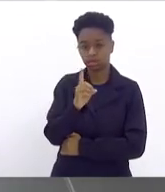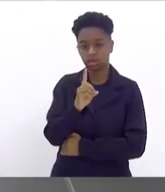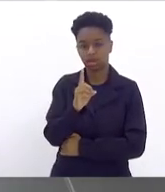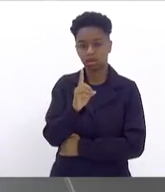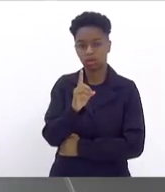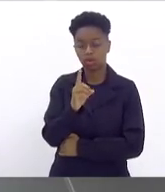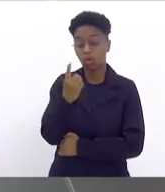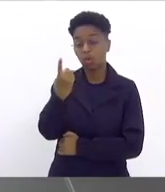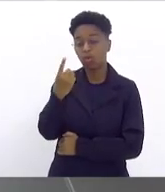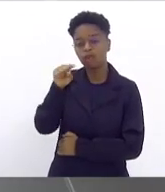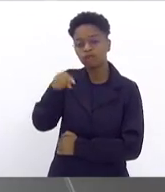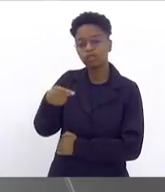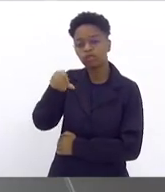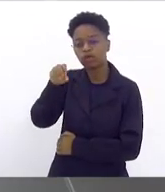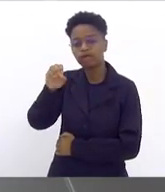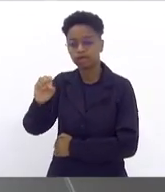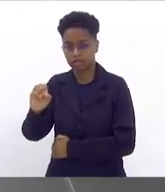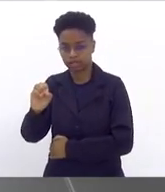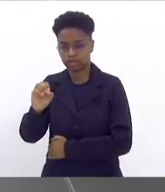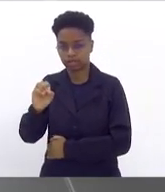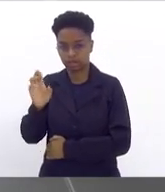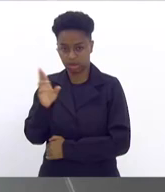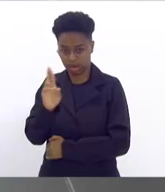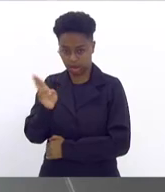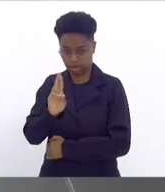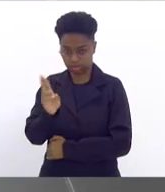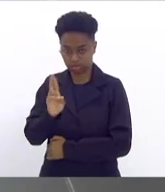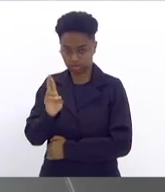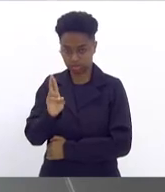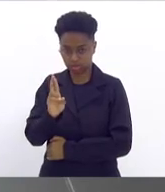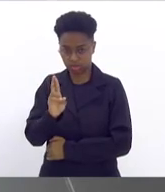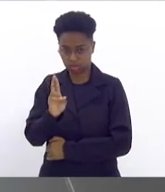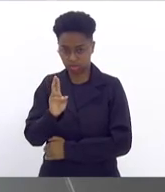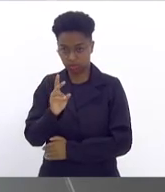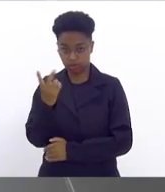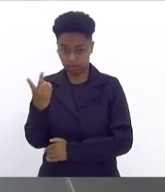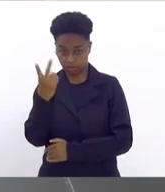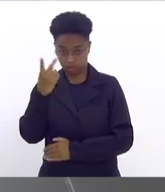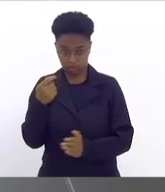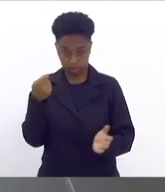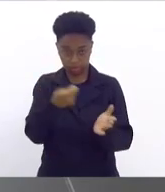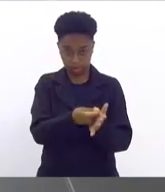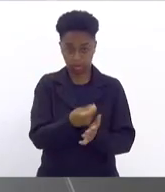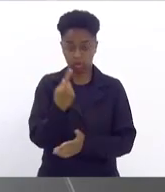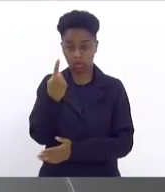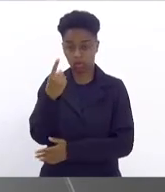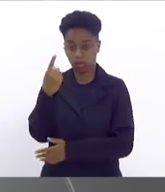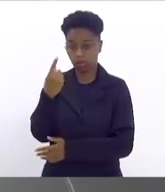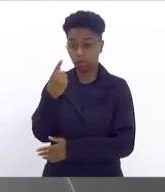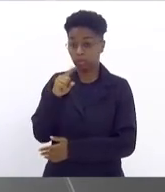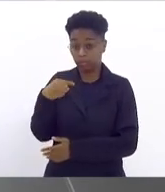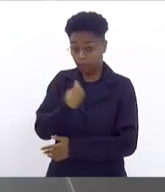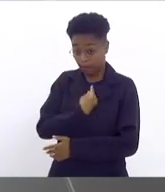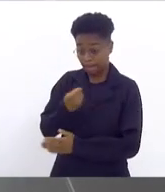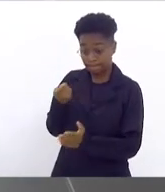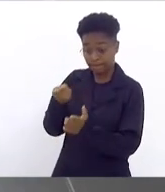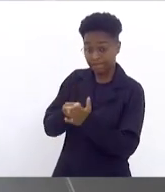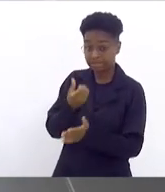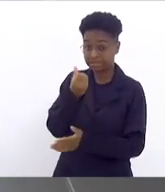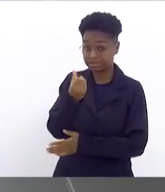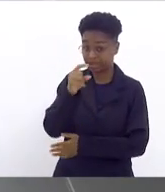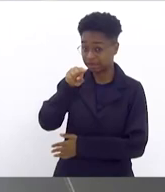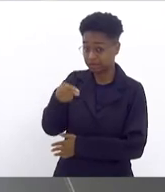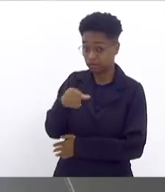desculpe, R$ 1,90. Tarifa cheia do metrô, para qualquer um de nós, é R$